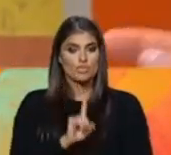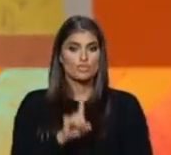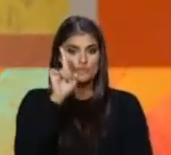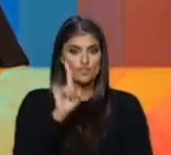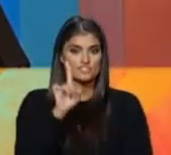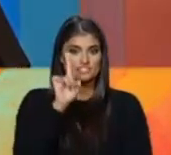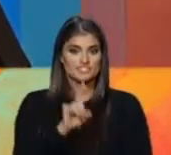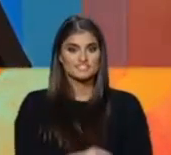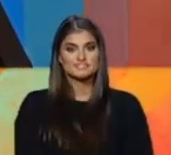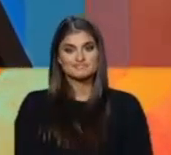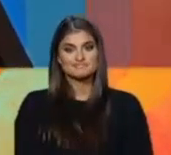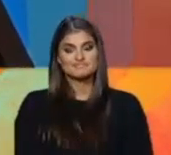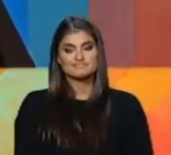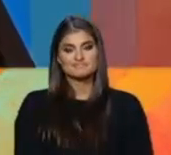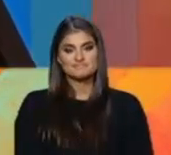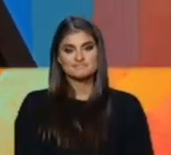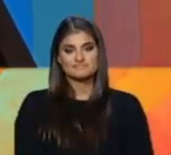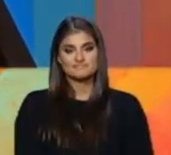norte.